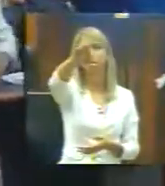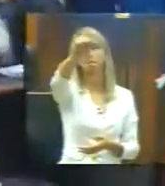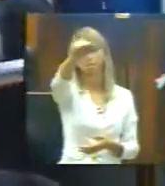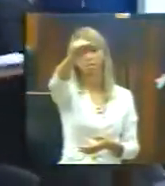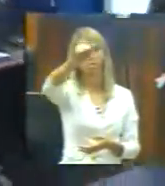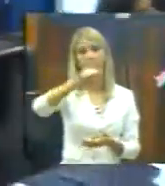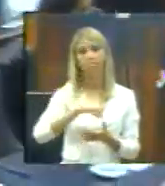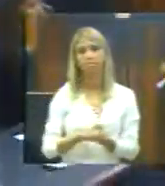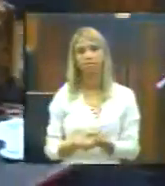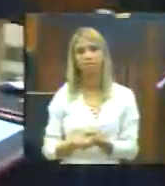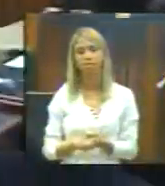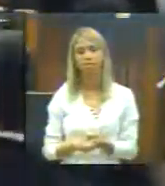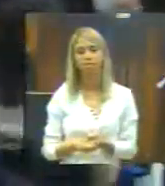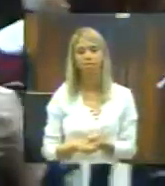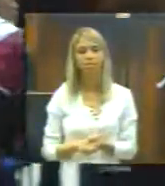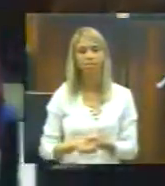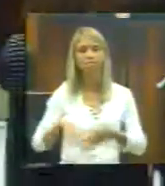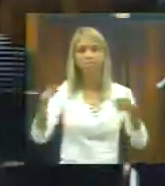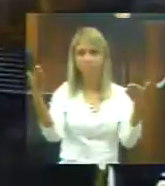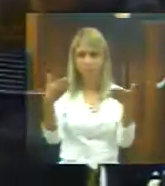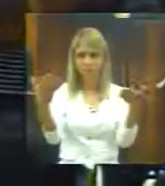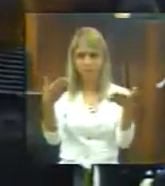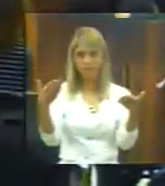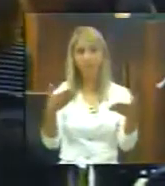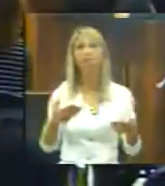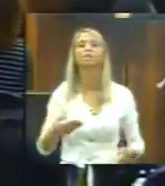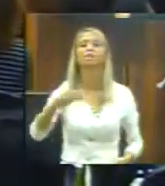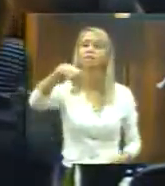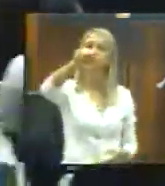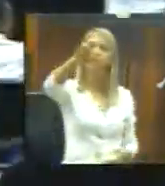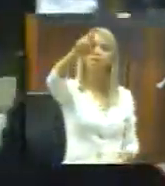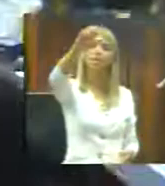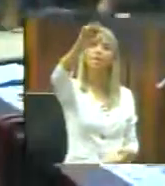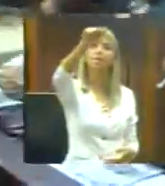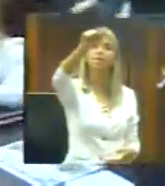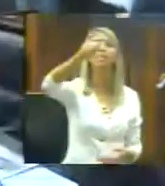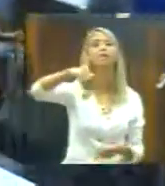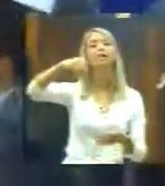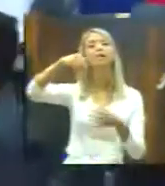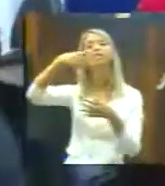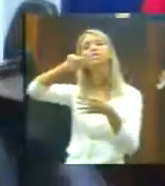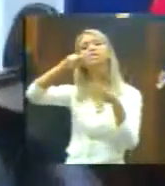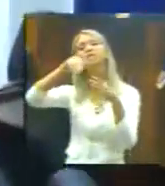Com a palavra, a nossa candidata Mayara Libardi.